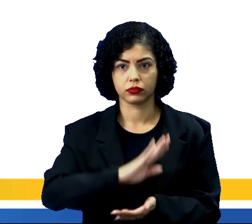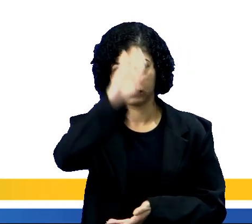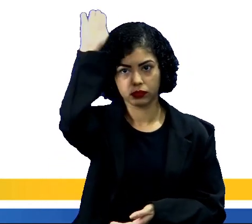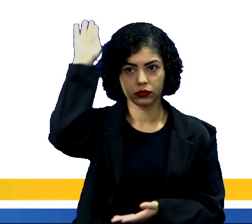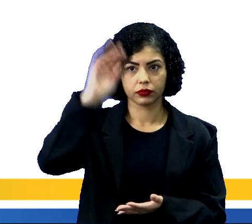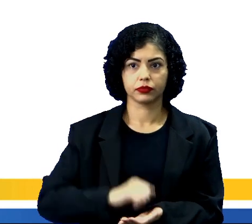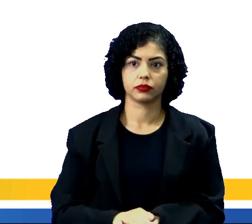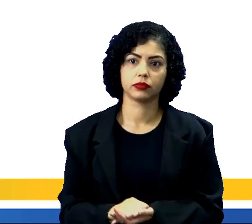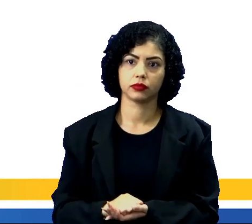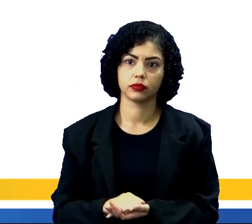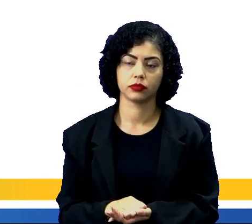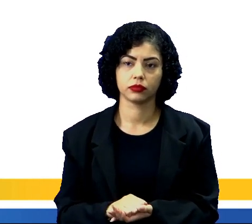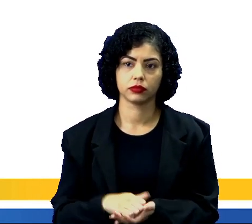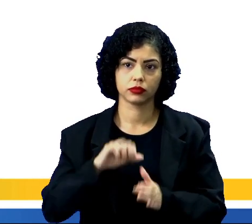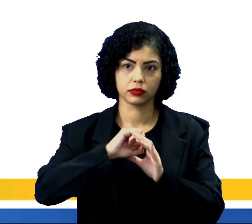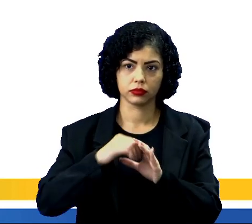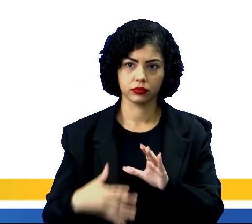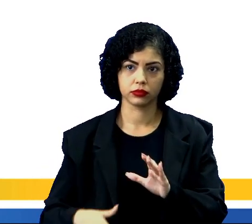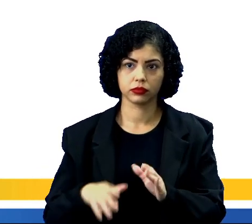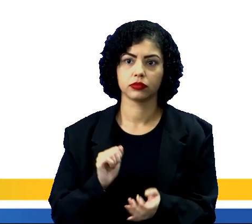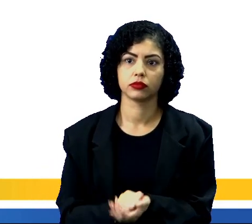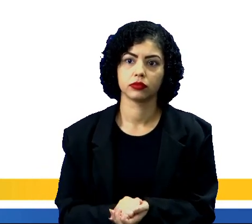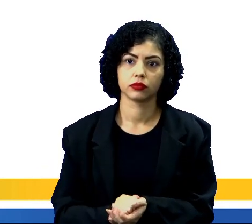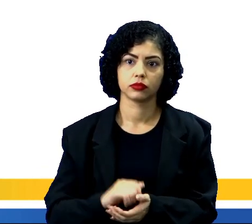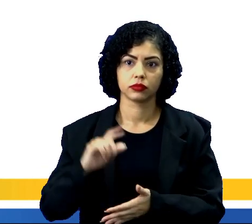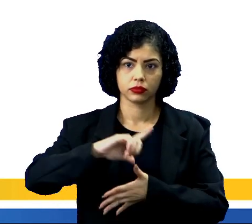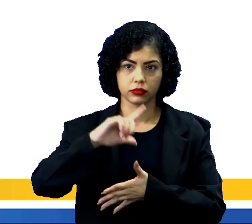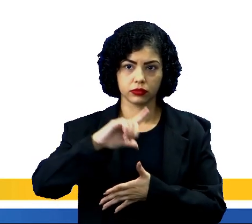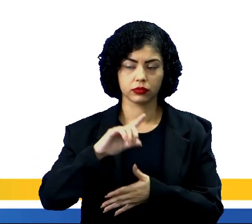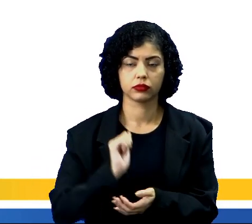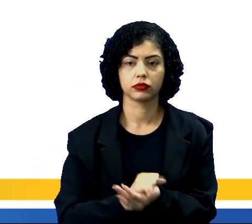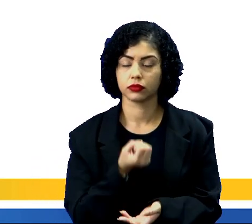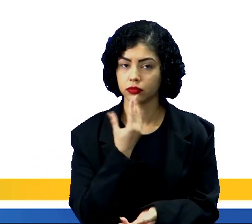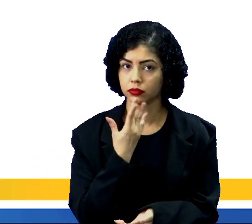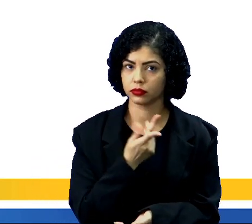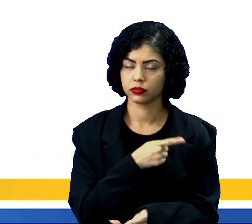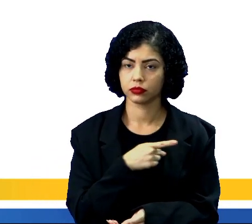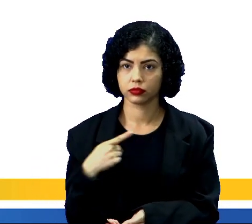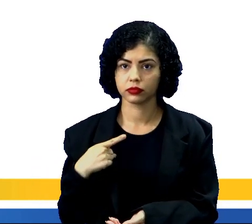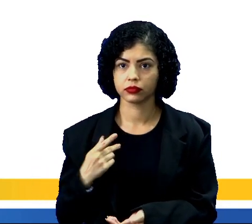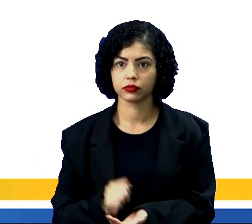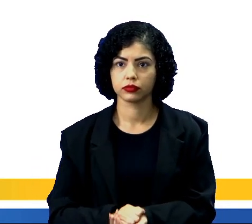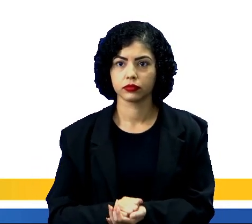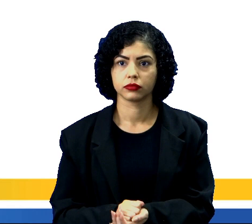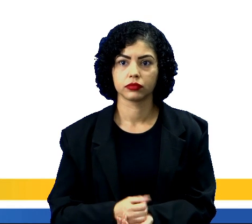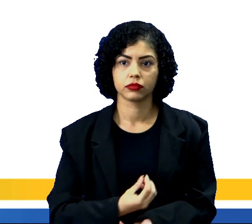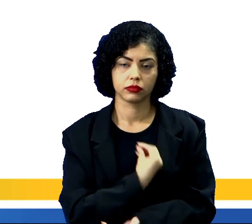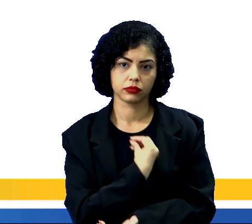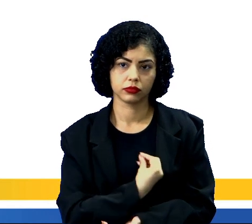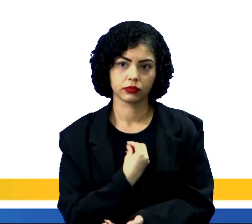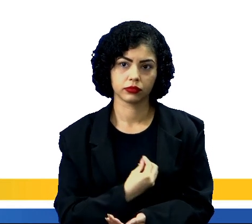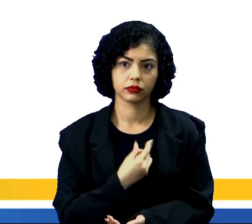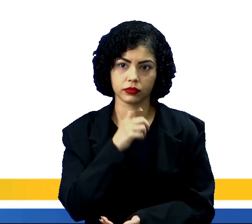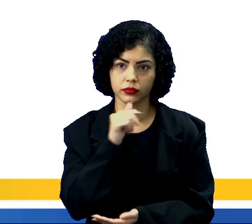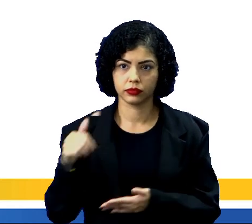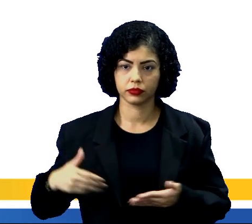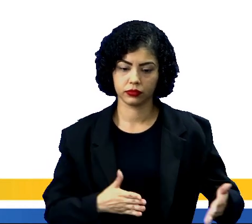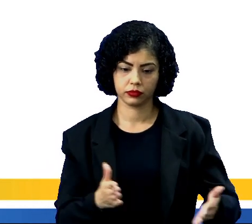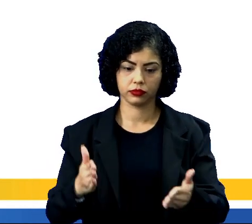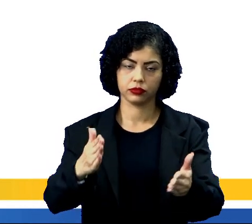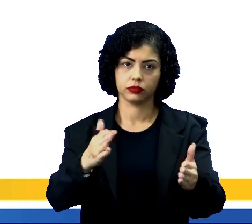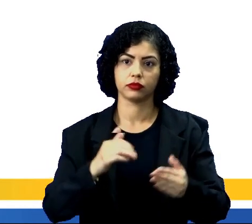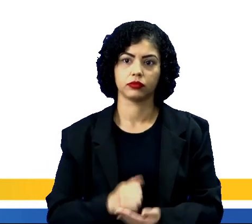E temos aí as principais características, né? Os latinos, eles eram bons pastores e eles viviam à margem do rio